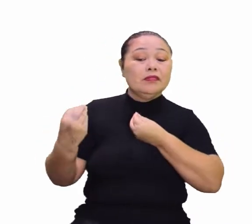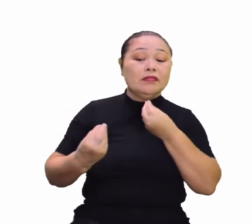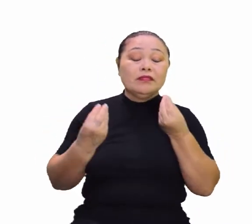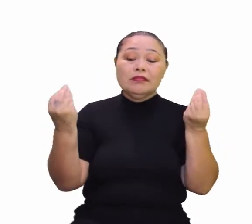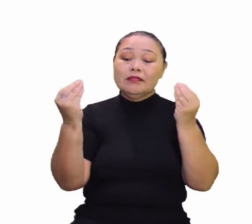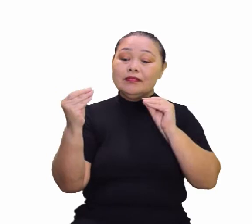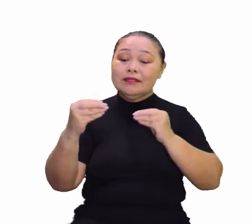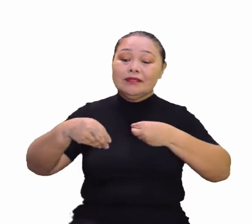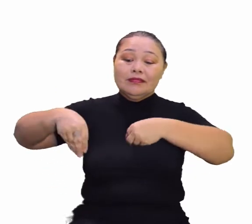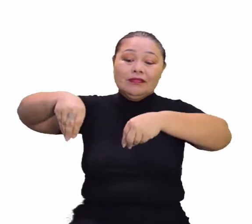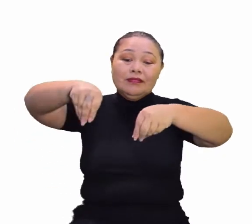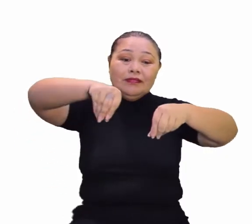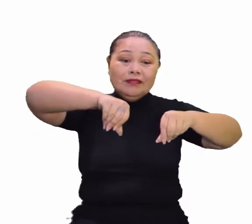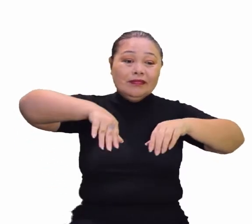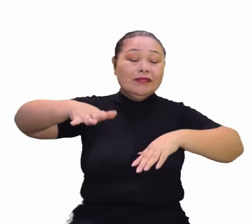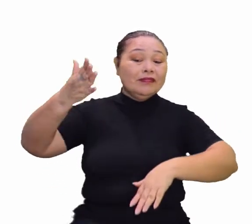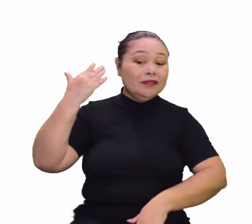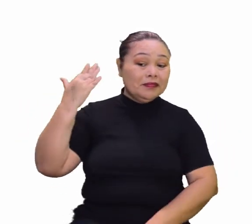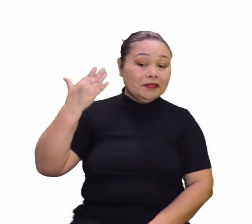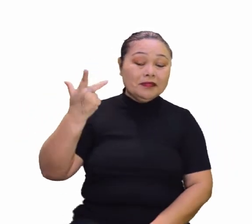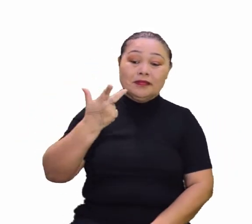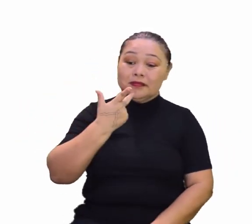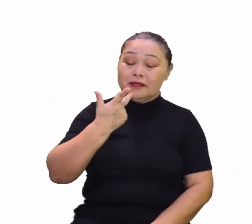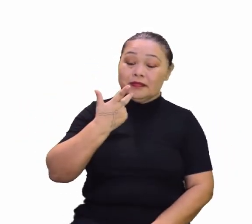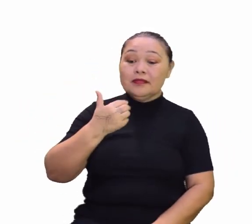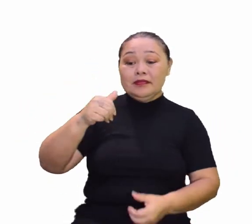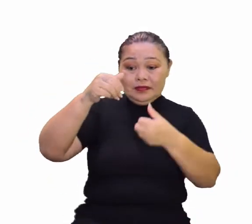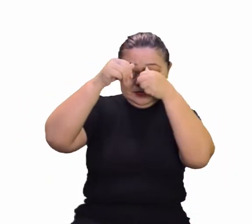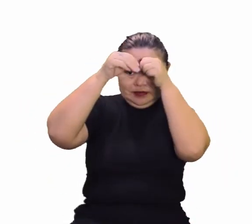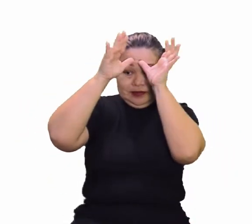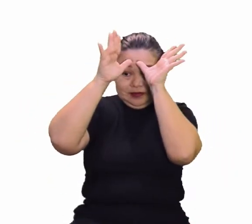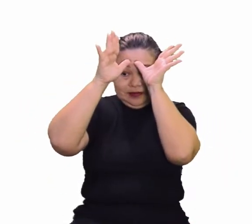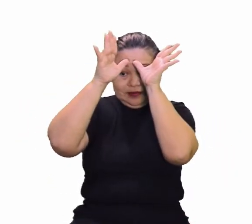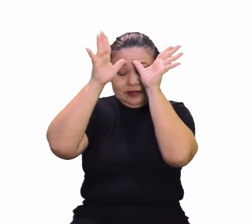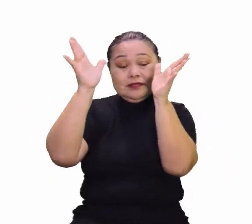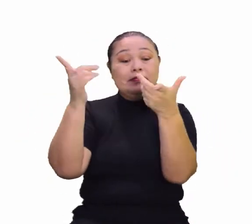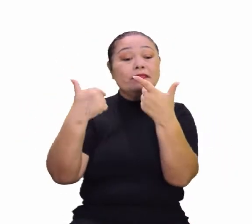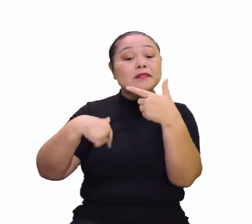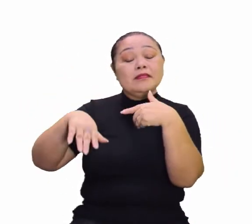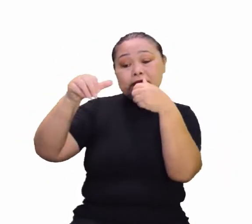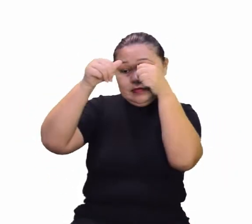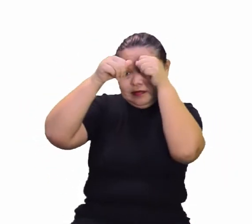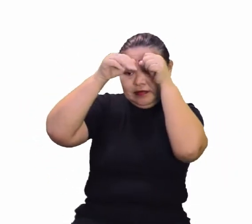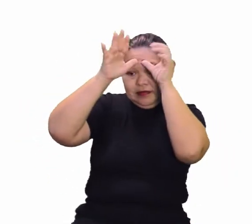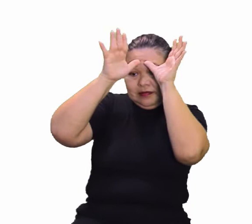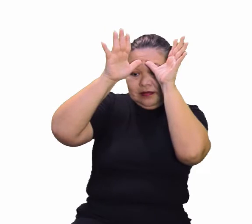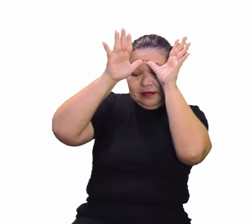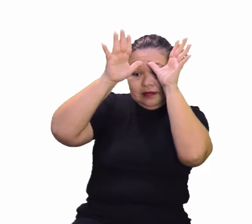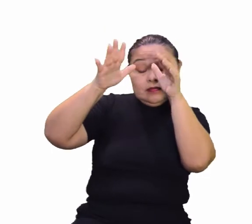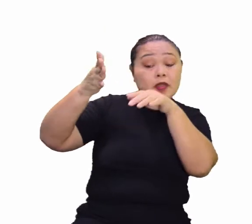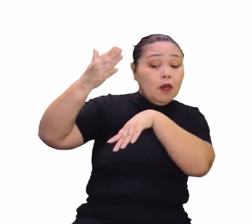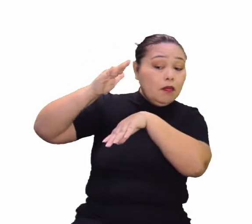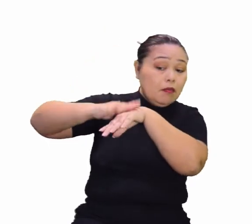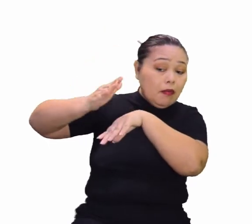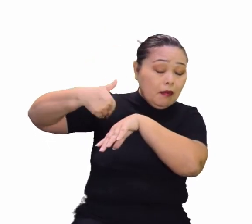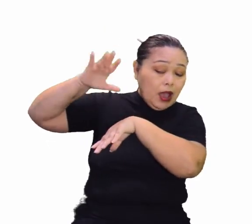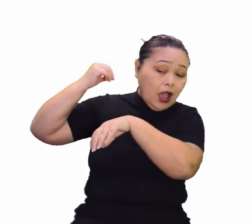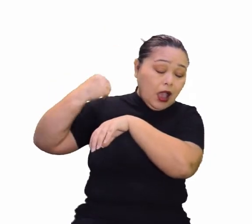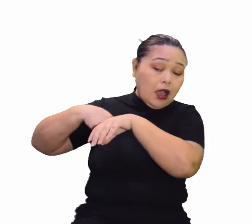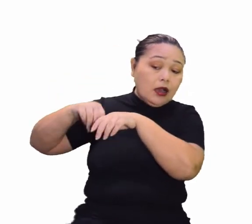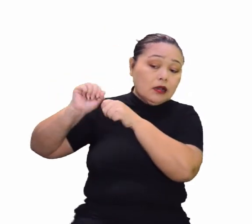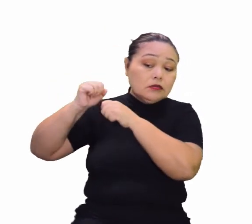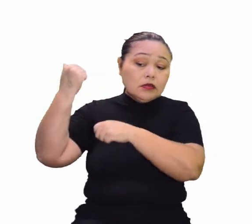era a configuração territorial da época. Exato. Falamos sobre o Acre? Falamos, mas falamos que o Acre é muito mais antigo que